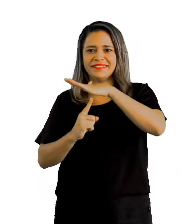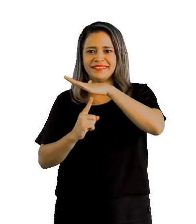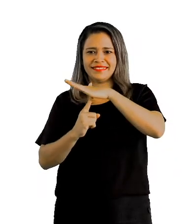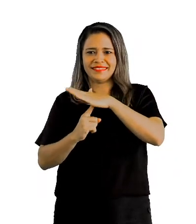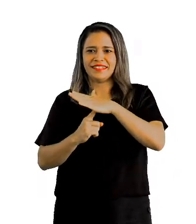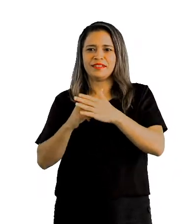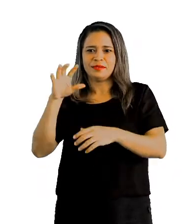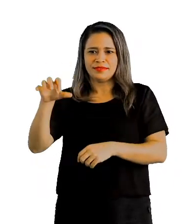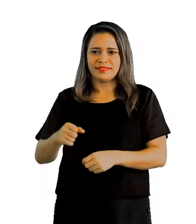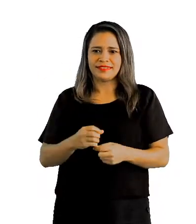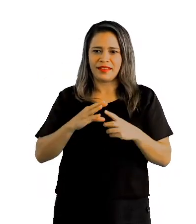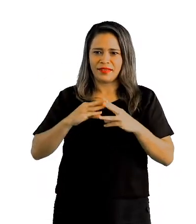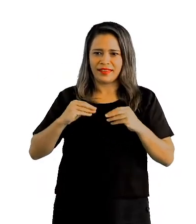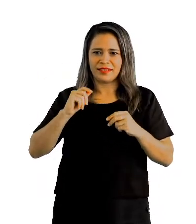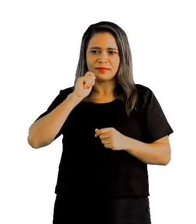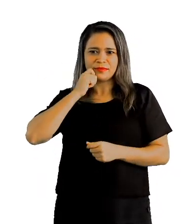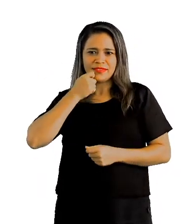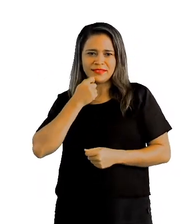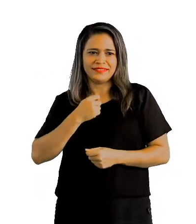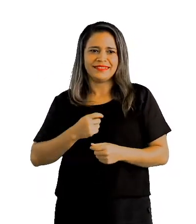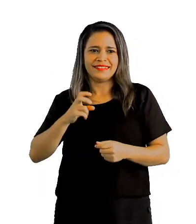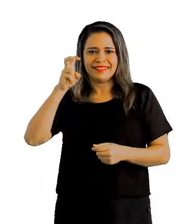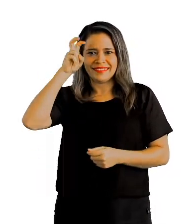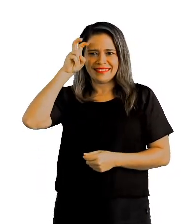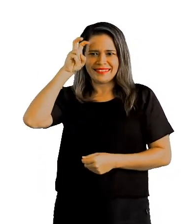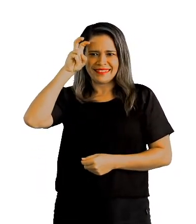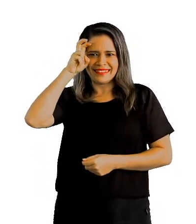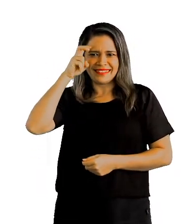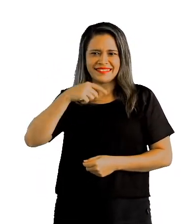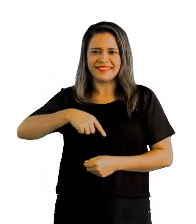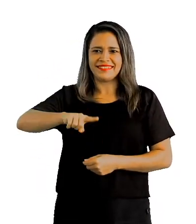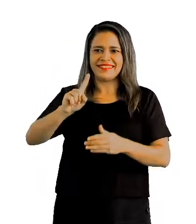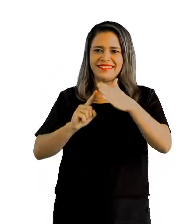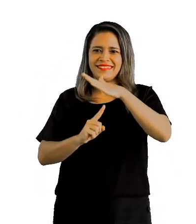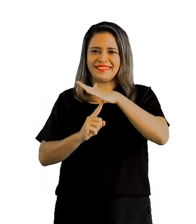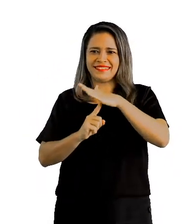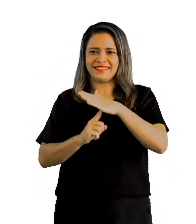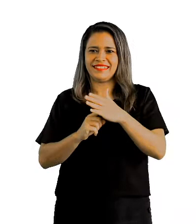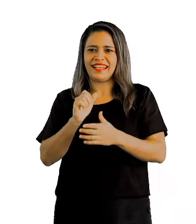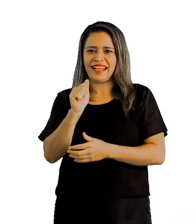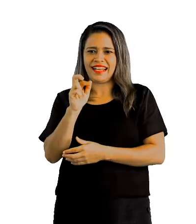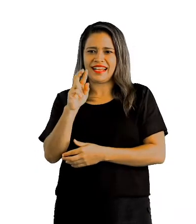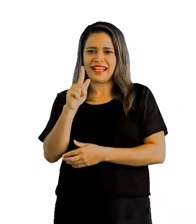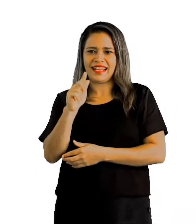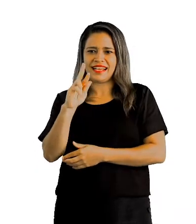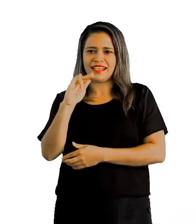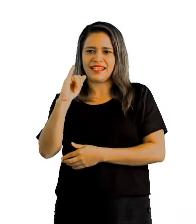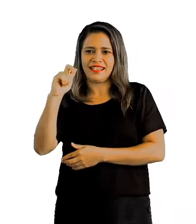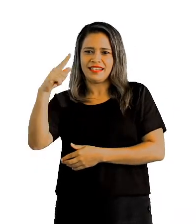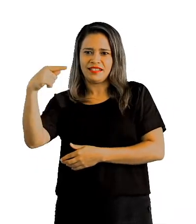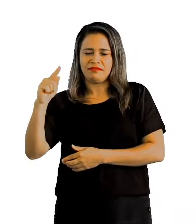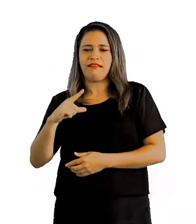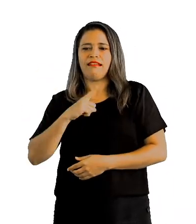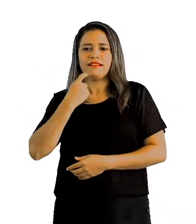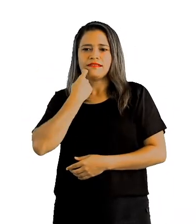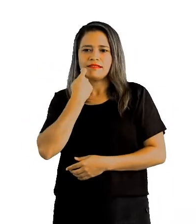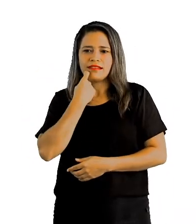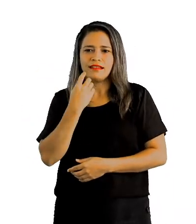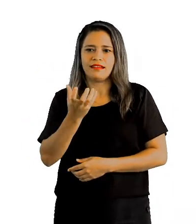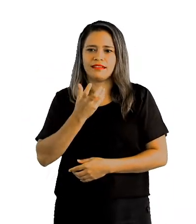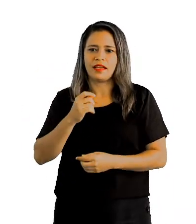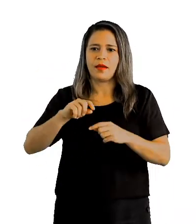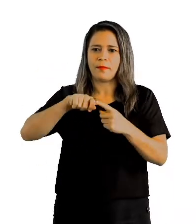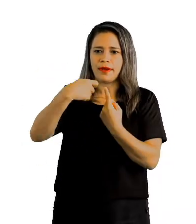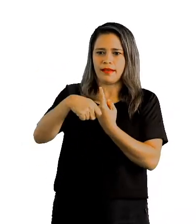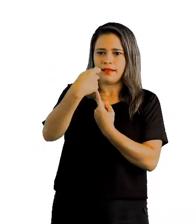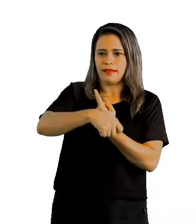a feira, pois gostava de agrião. A sexta foi a feira, tem banana, tem melão. Sábado não tem